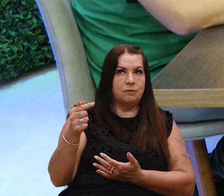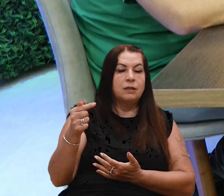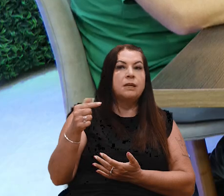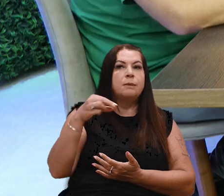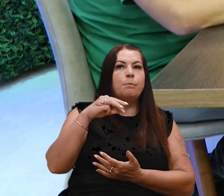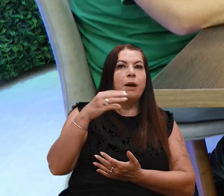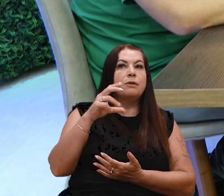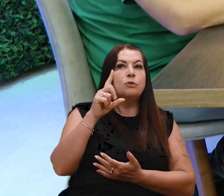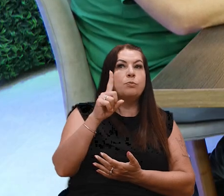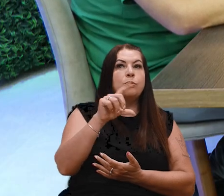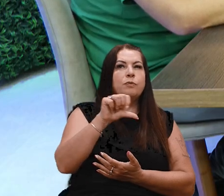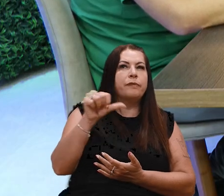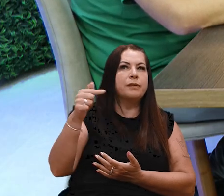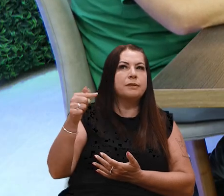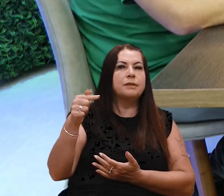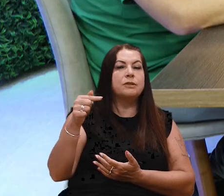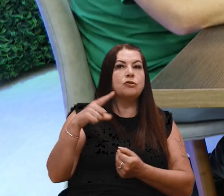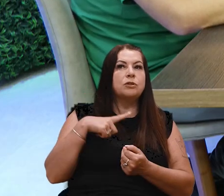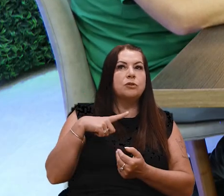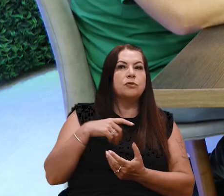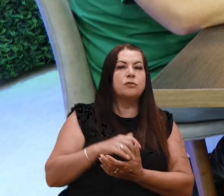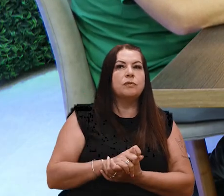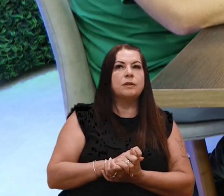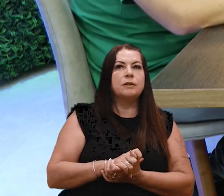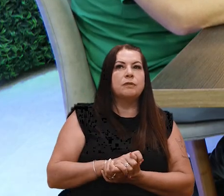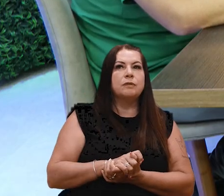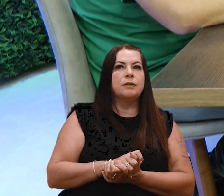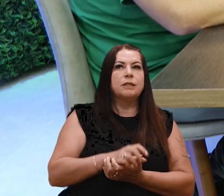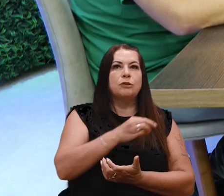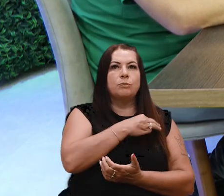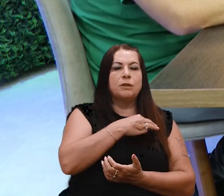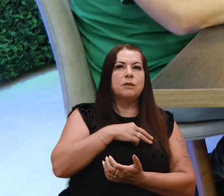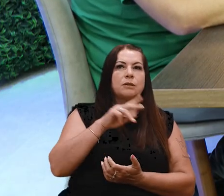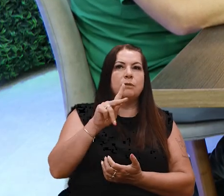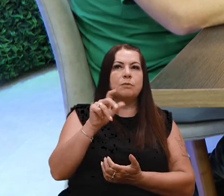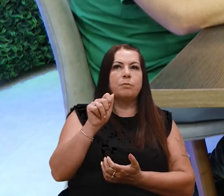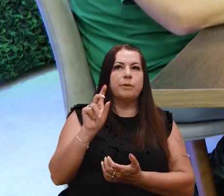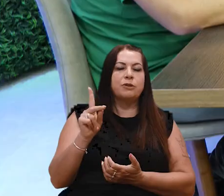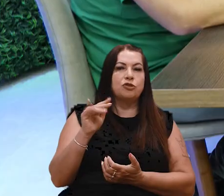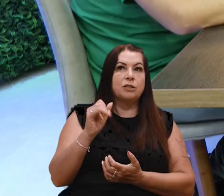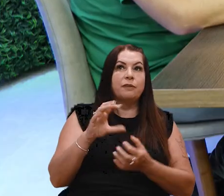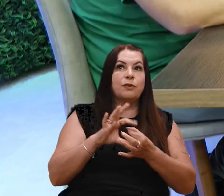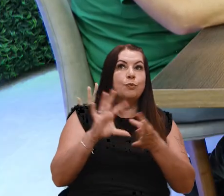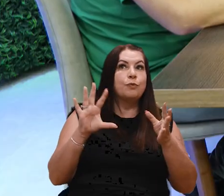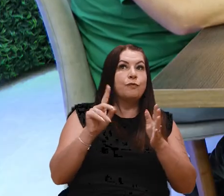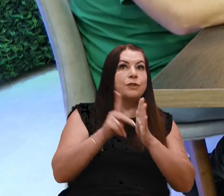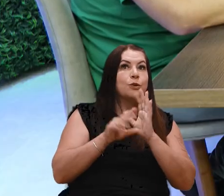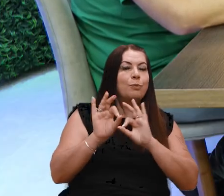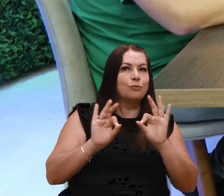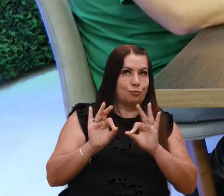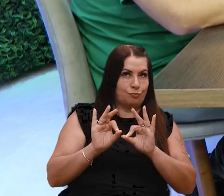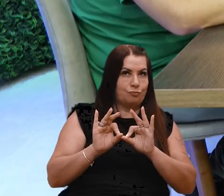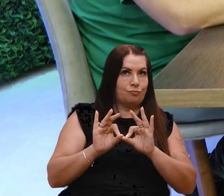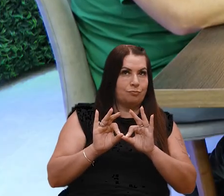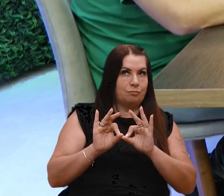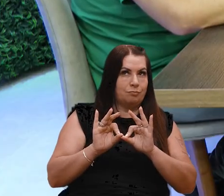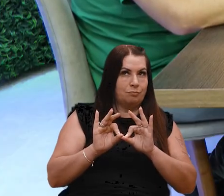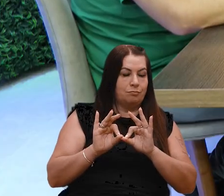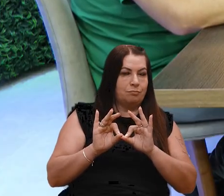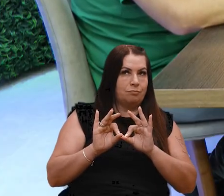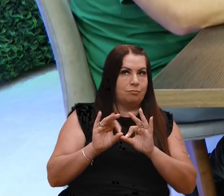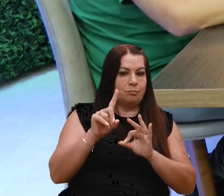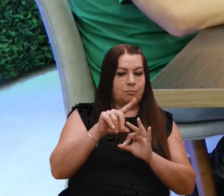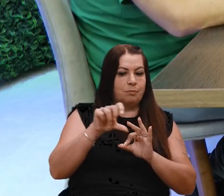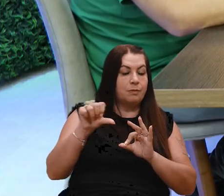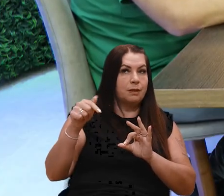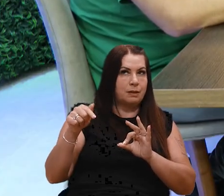de 97 que eu estive com o ministro Padilha e que ele autorizou fazer o projeto. Então, se tu pegar lá de